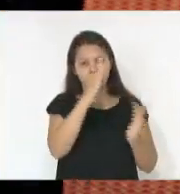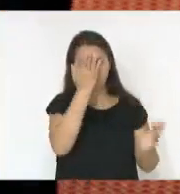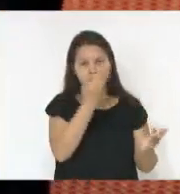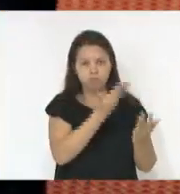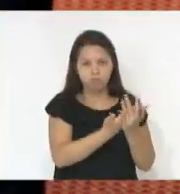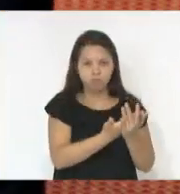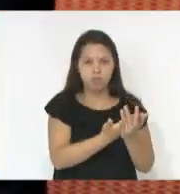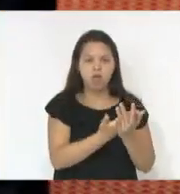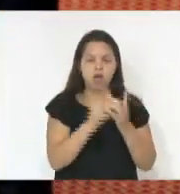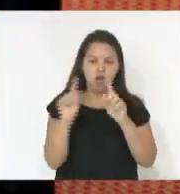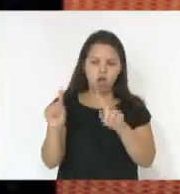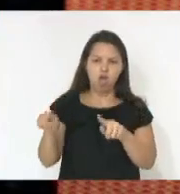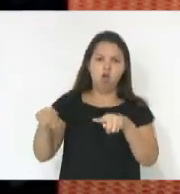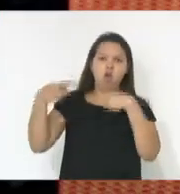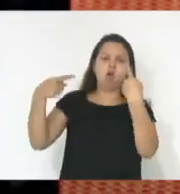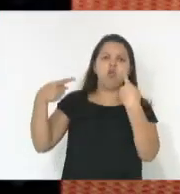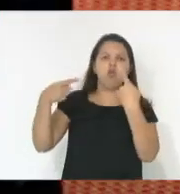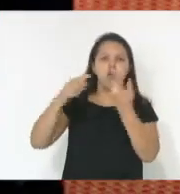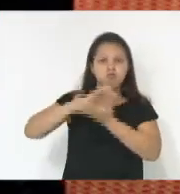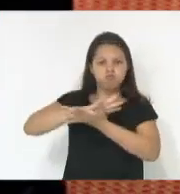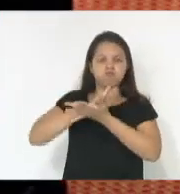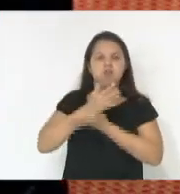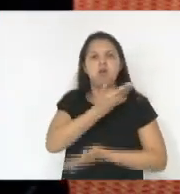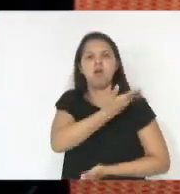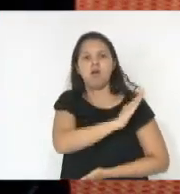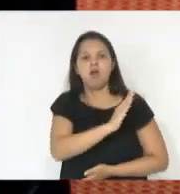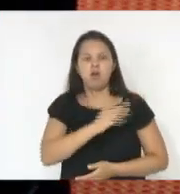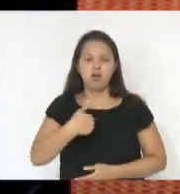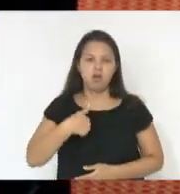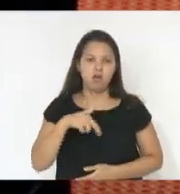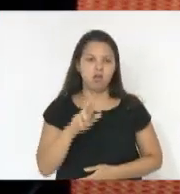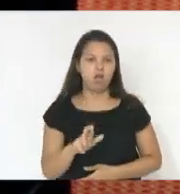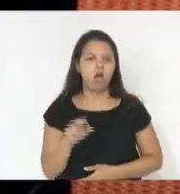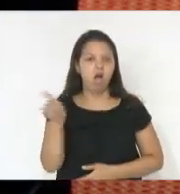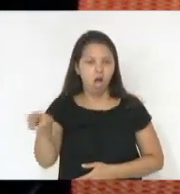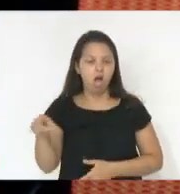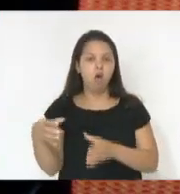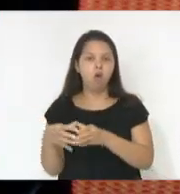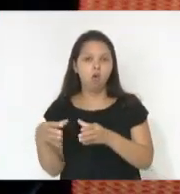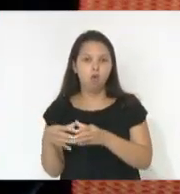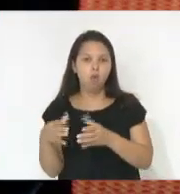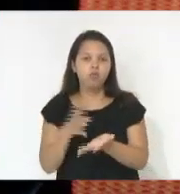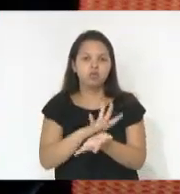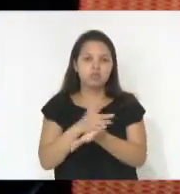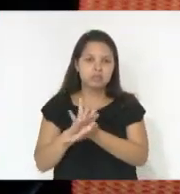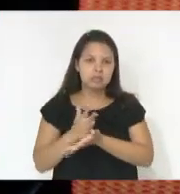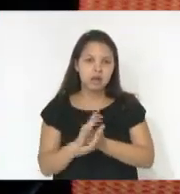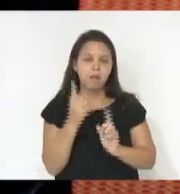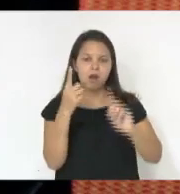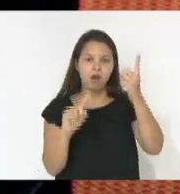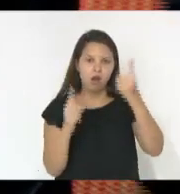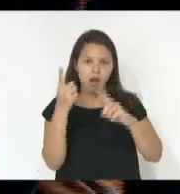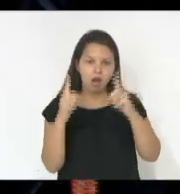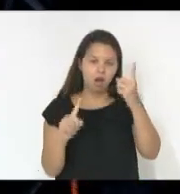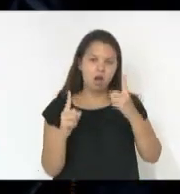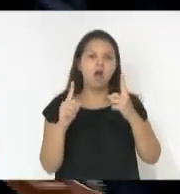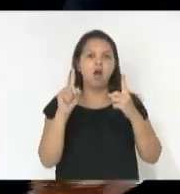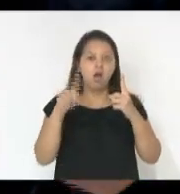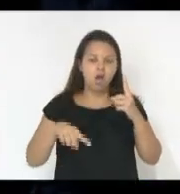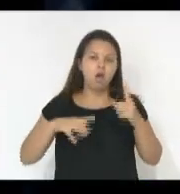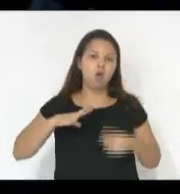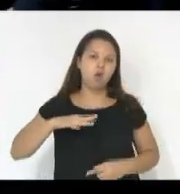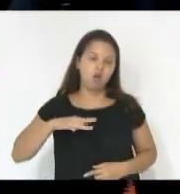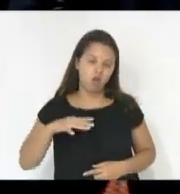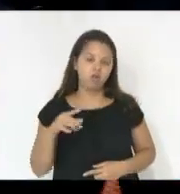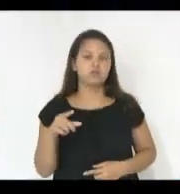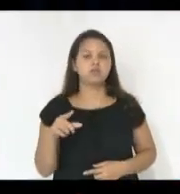intolerância religiosa que a Escola de Samba Gaviões da Fiel fez no último desfile. Então, eu gostaria de pedir,